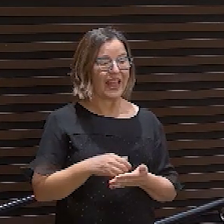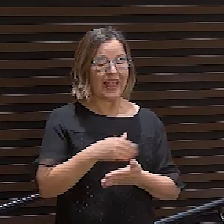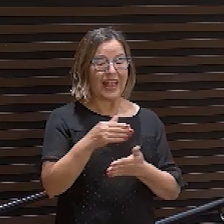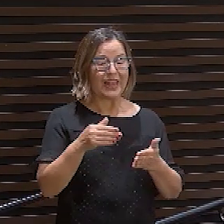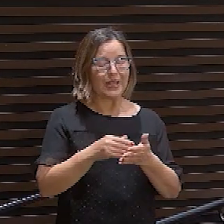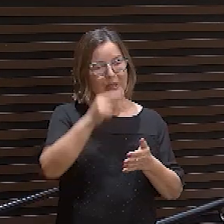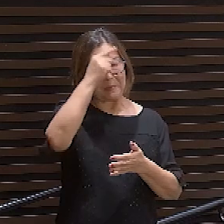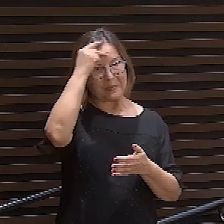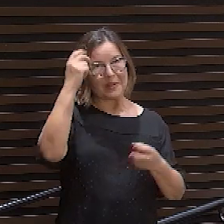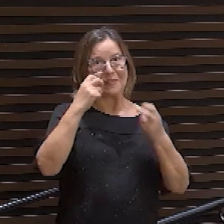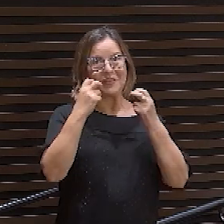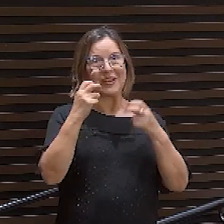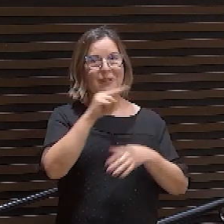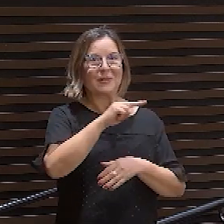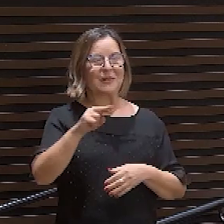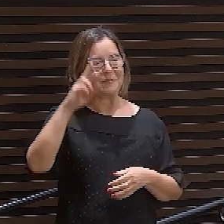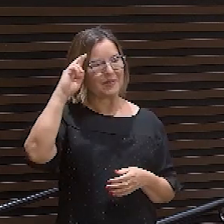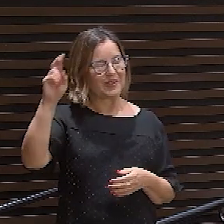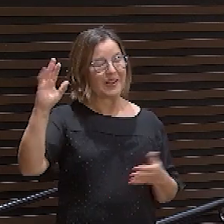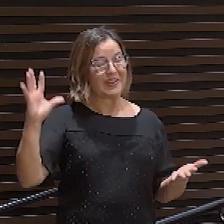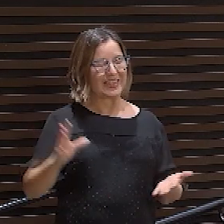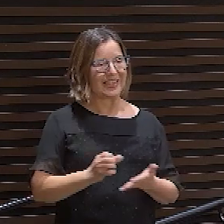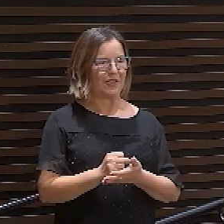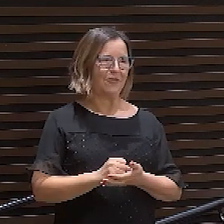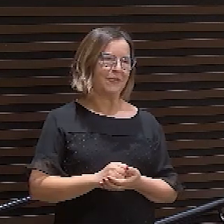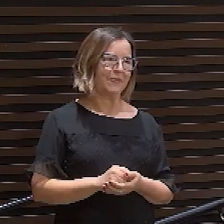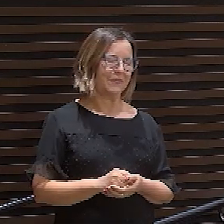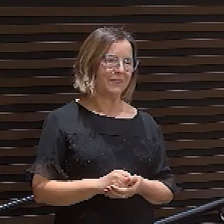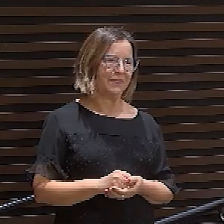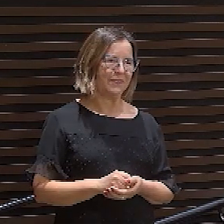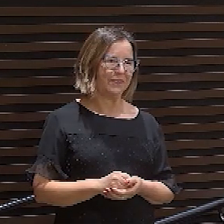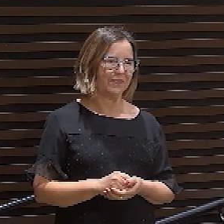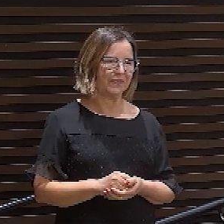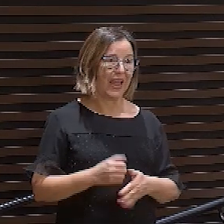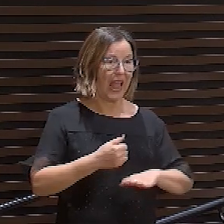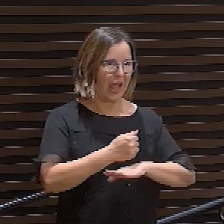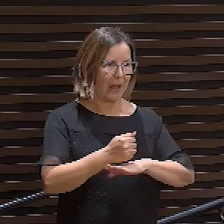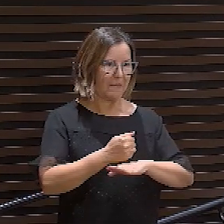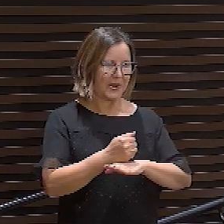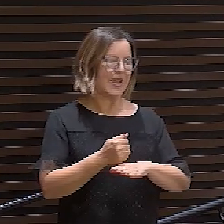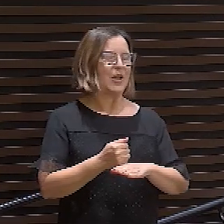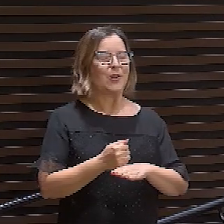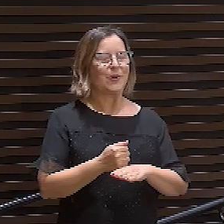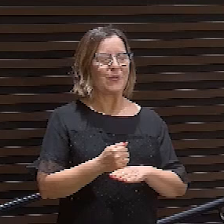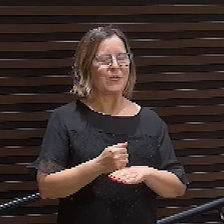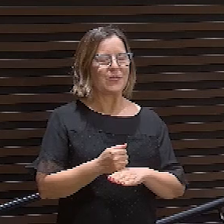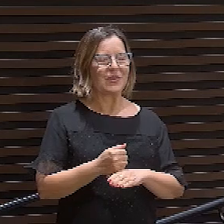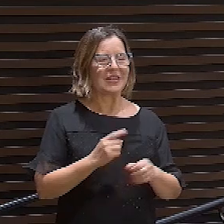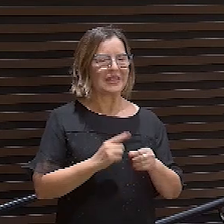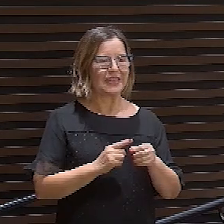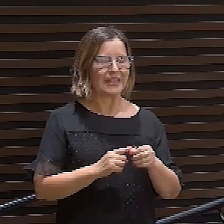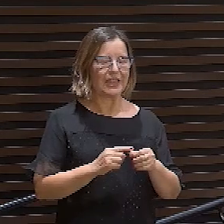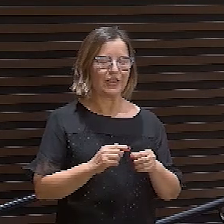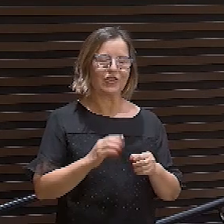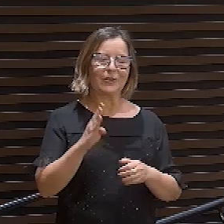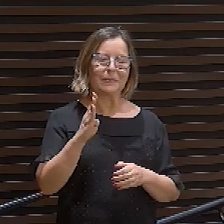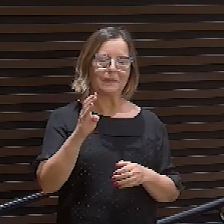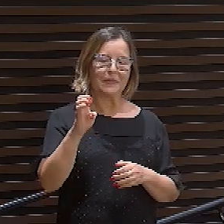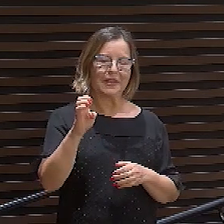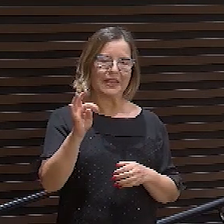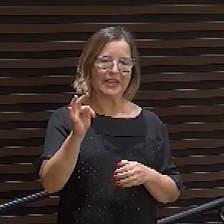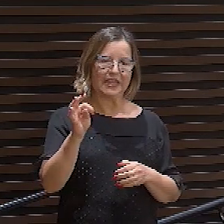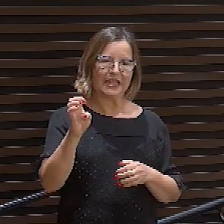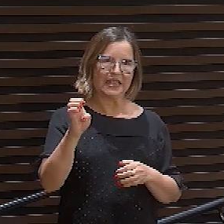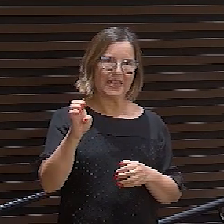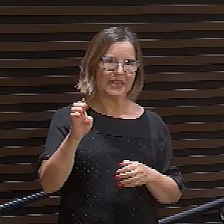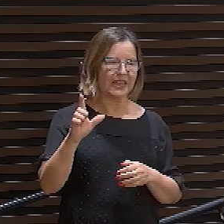Abraão, em Betel, na casa de Deus, na casa da oração,